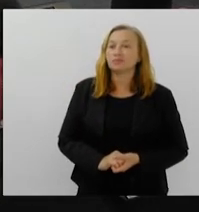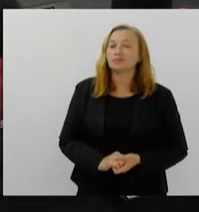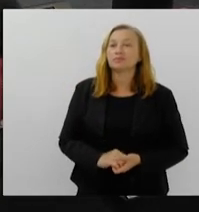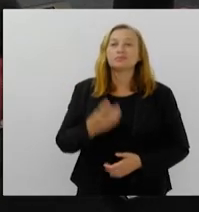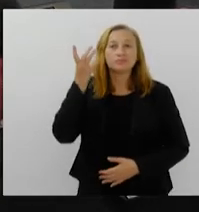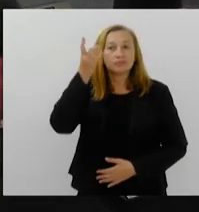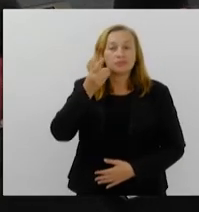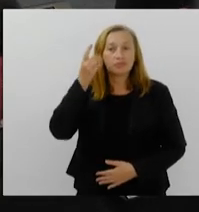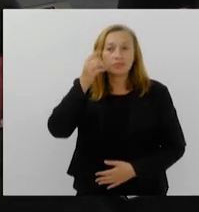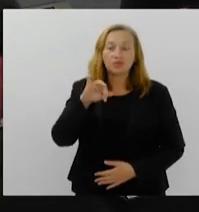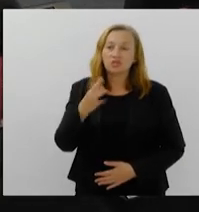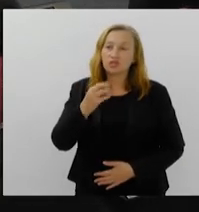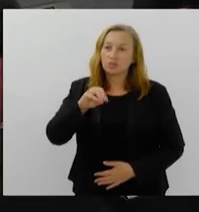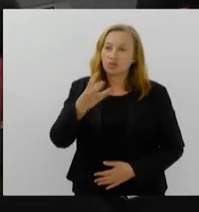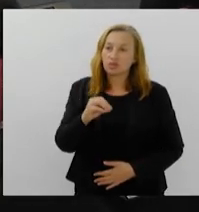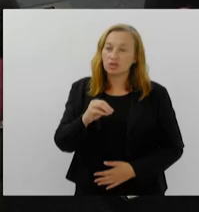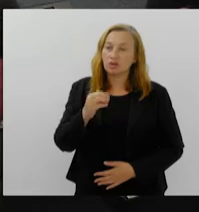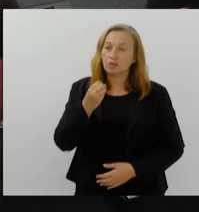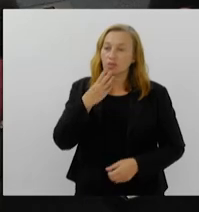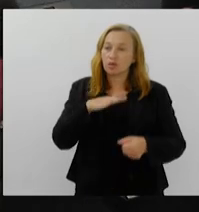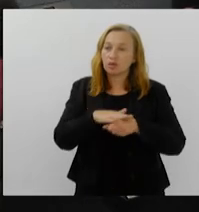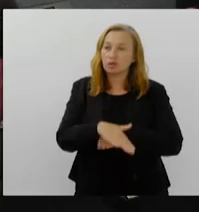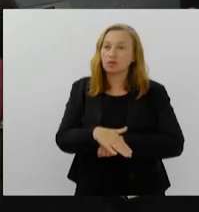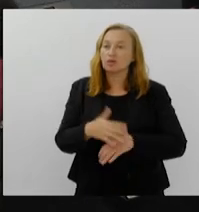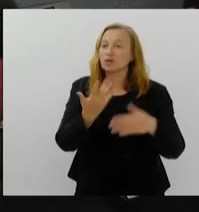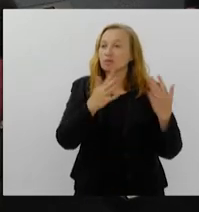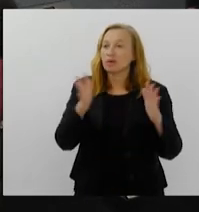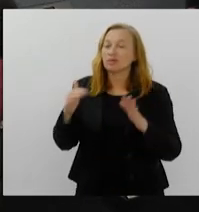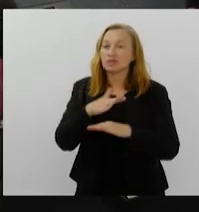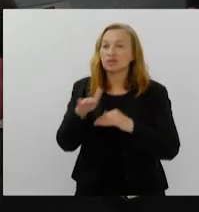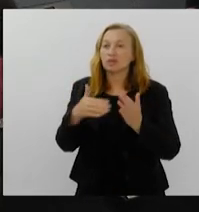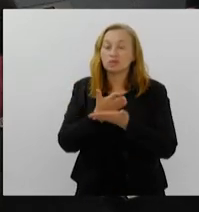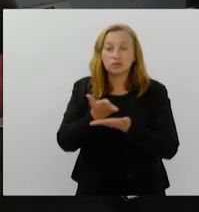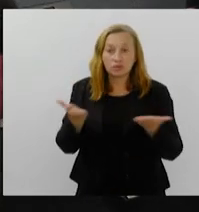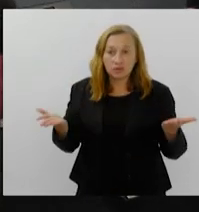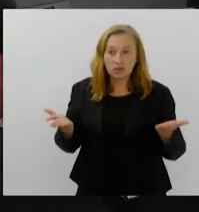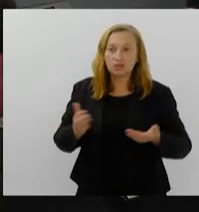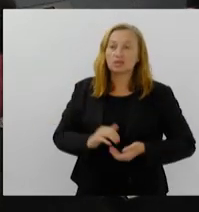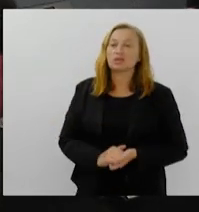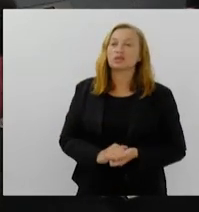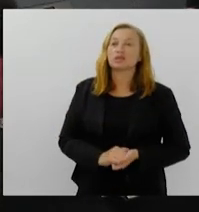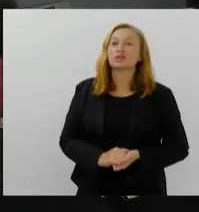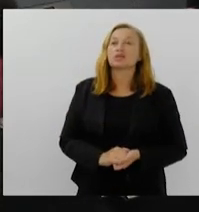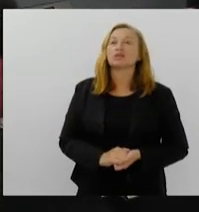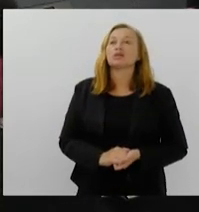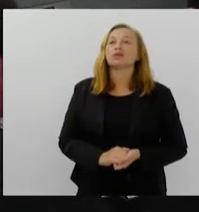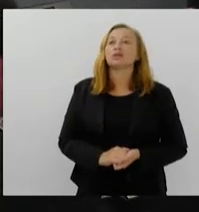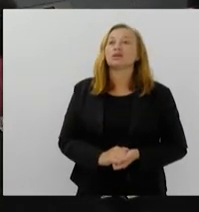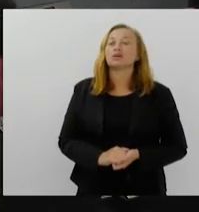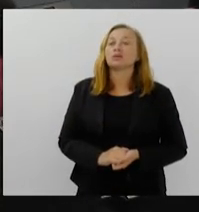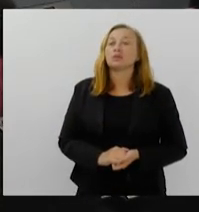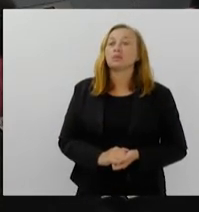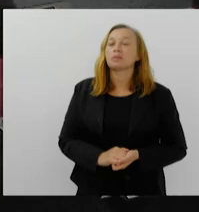Deputado Chico Machado, boa noite. Em nome de quem eu cumprimento a todos os componentes. Boa noite a todos.